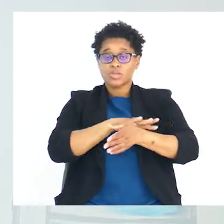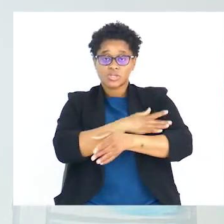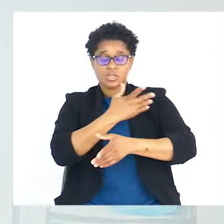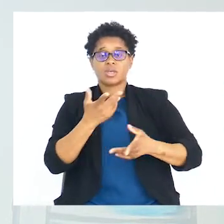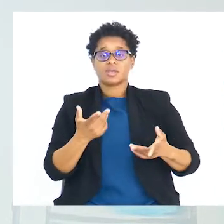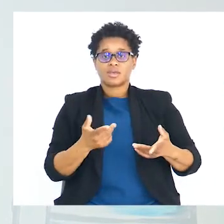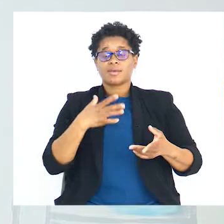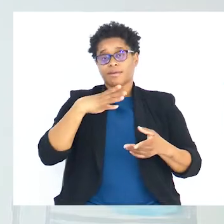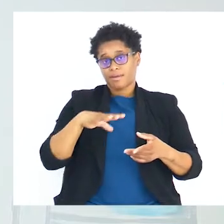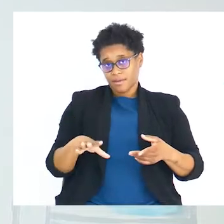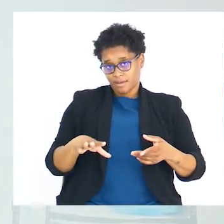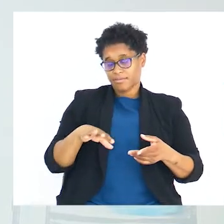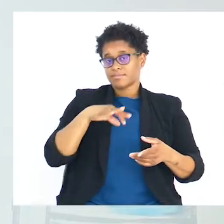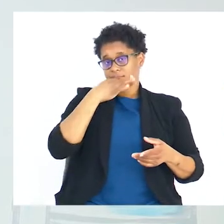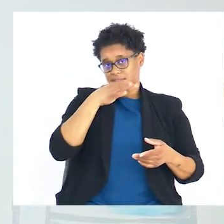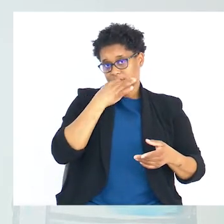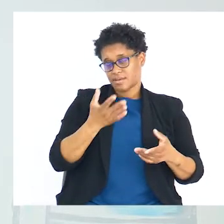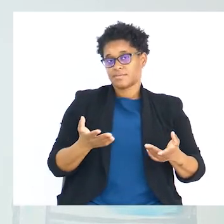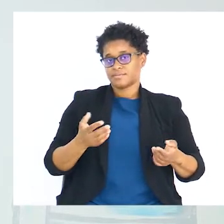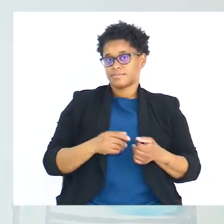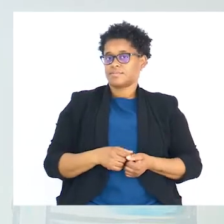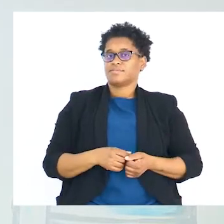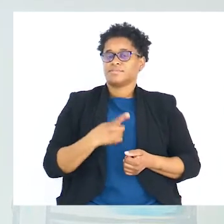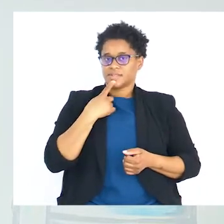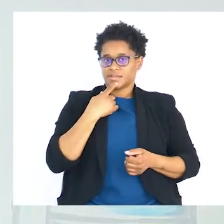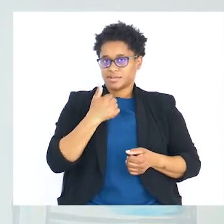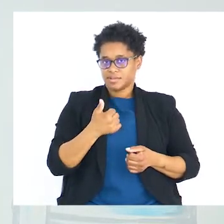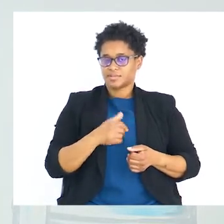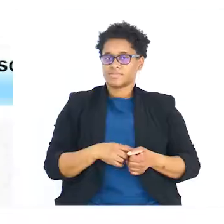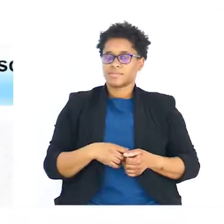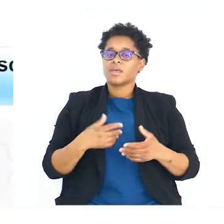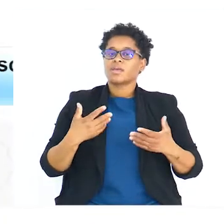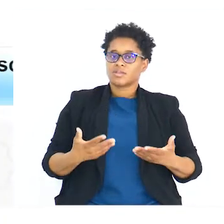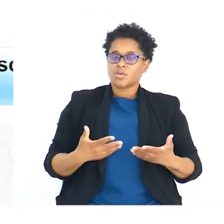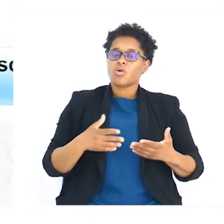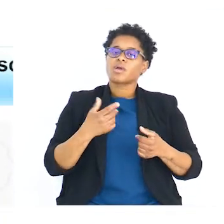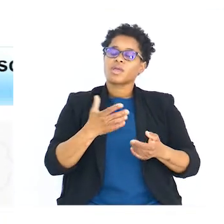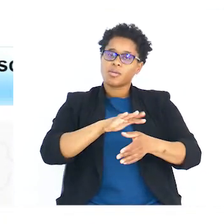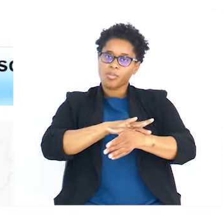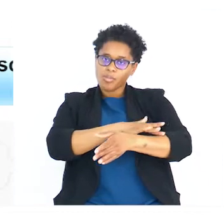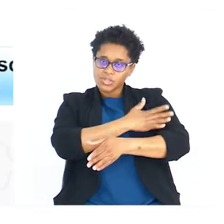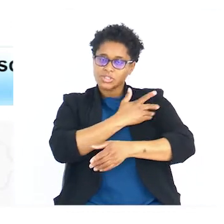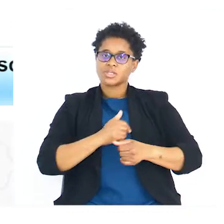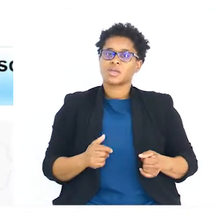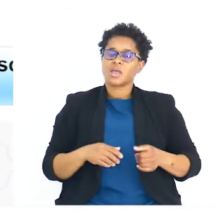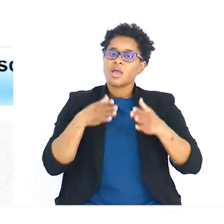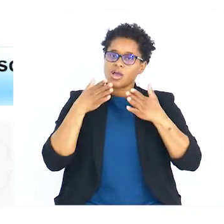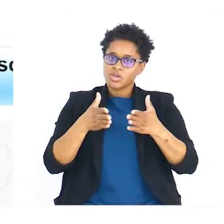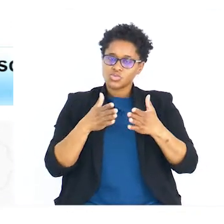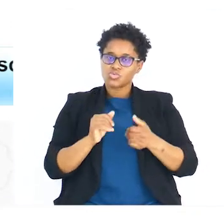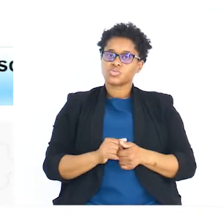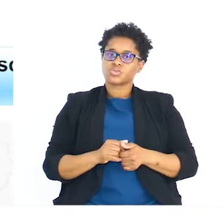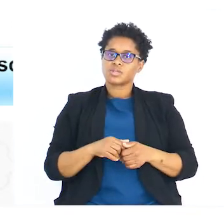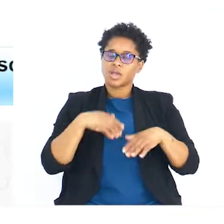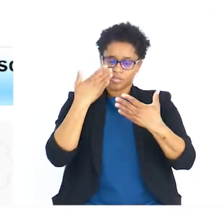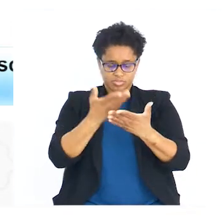poesia quer dizer. Certo? É por isso que a poesia ajuda a